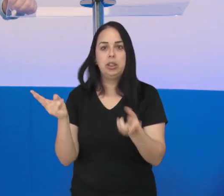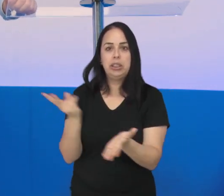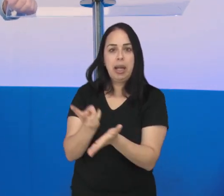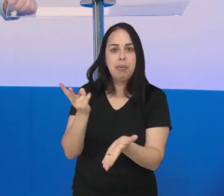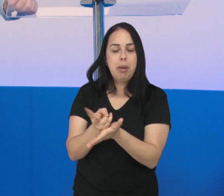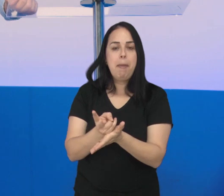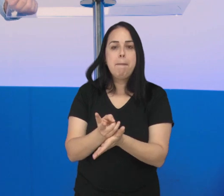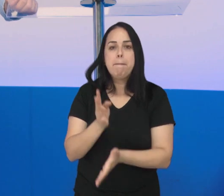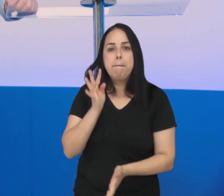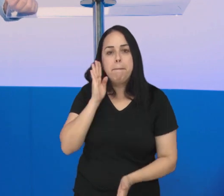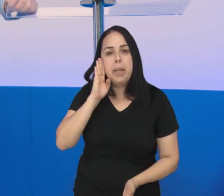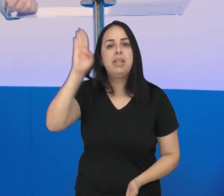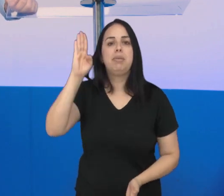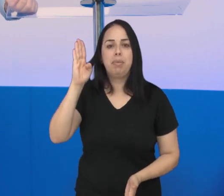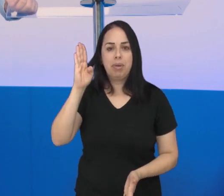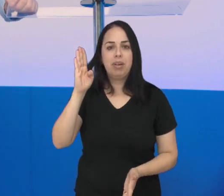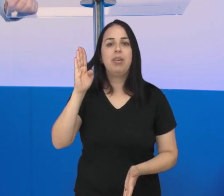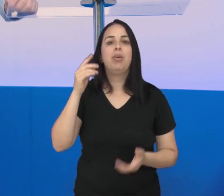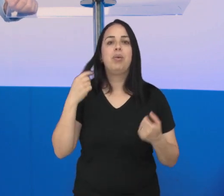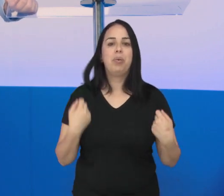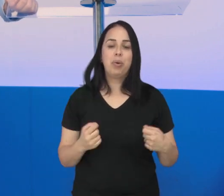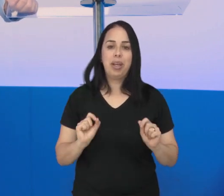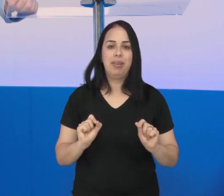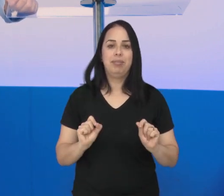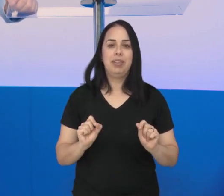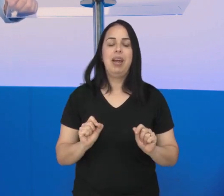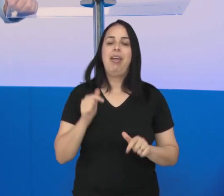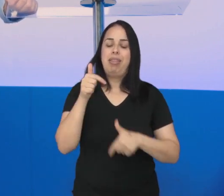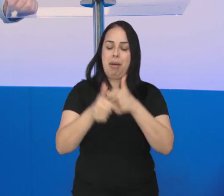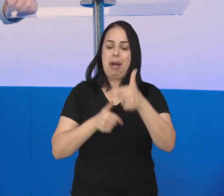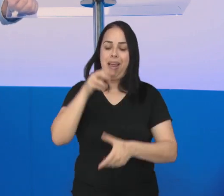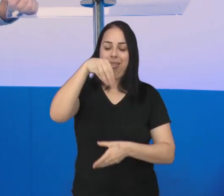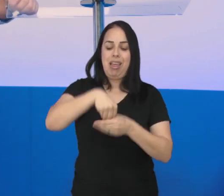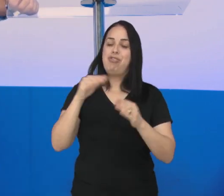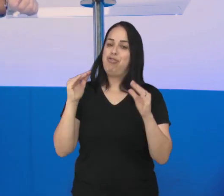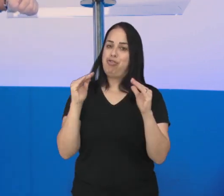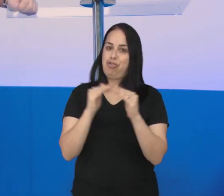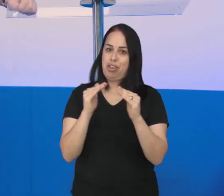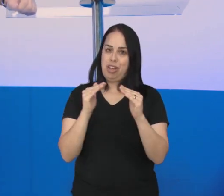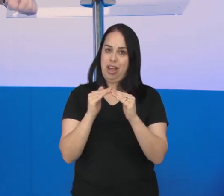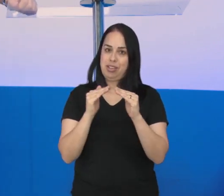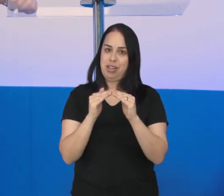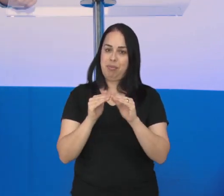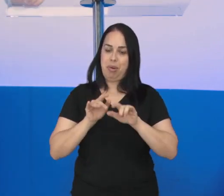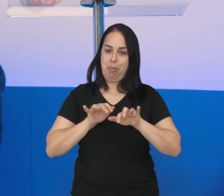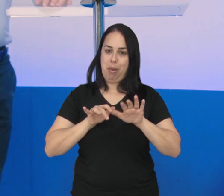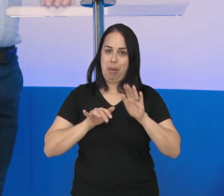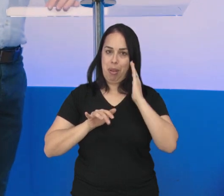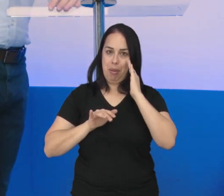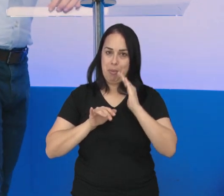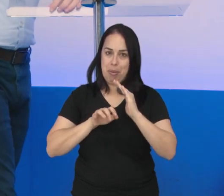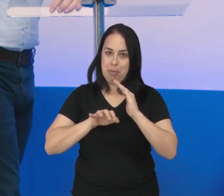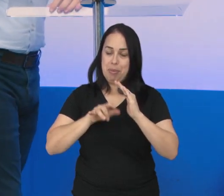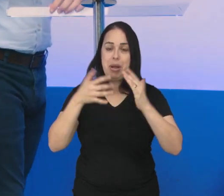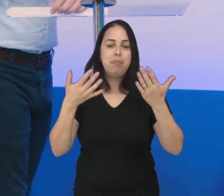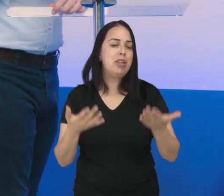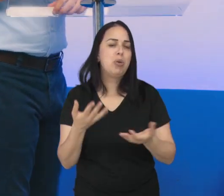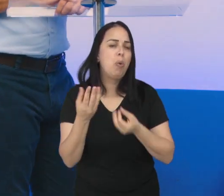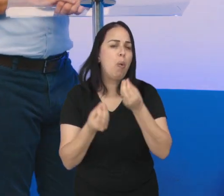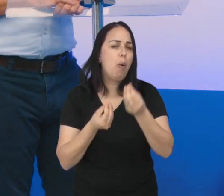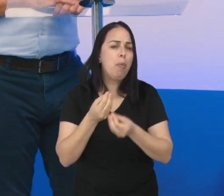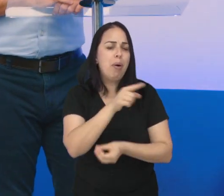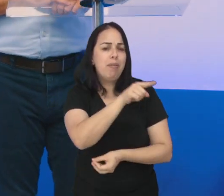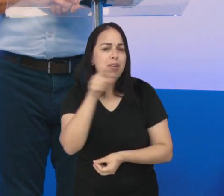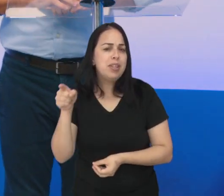mudança, principalmente agora com a chegada e também adoção do modelo home office. Mas como será que as gerações estão